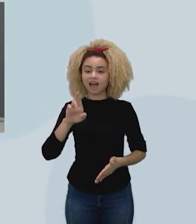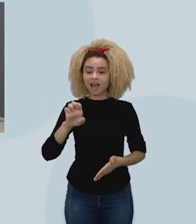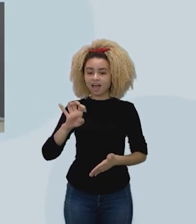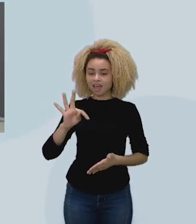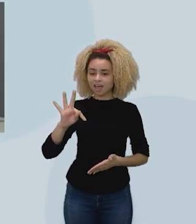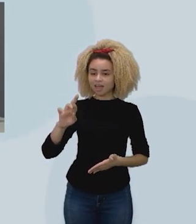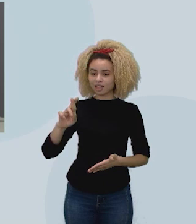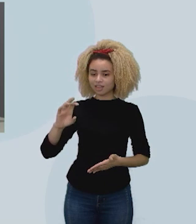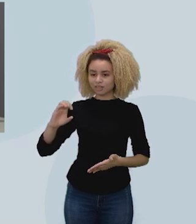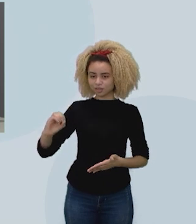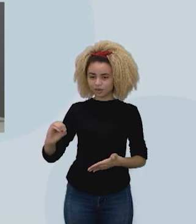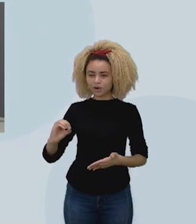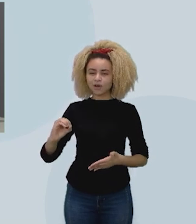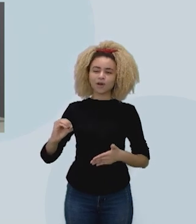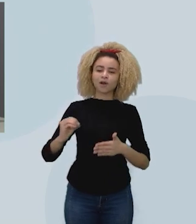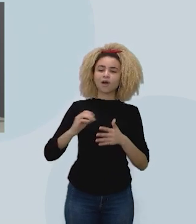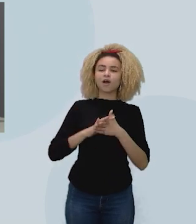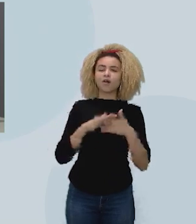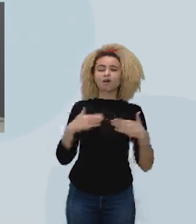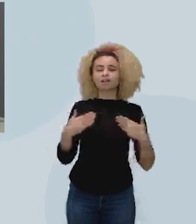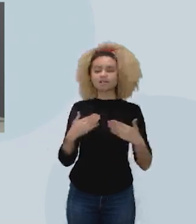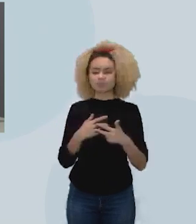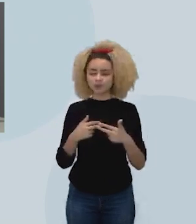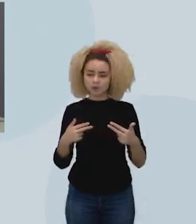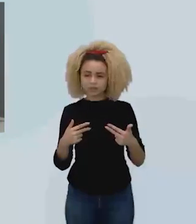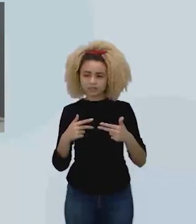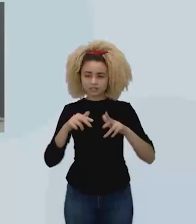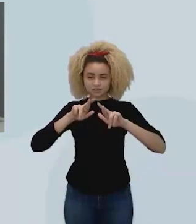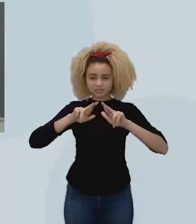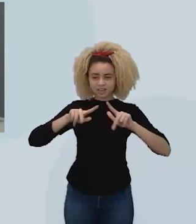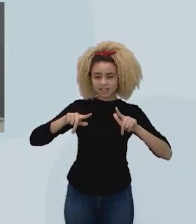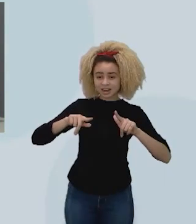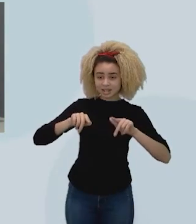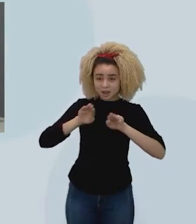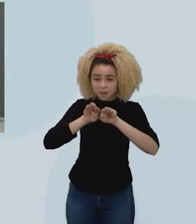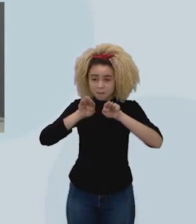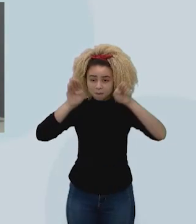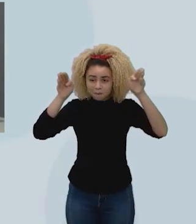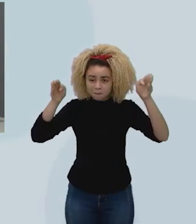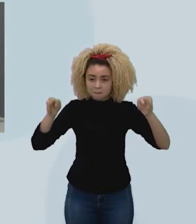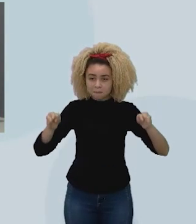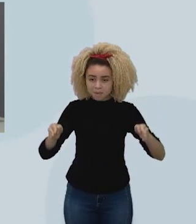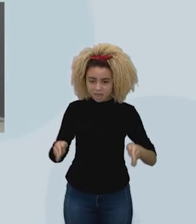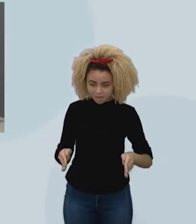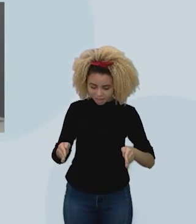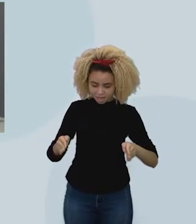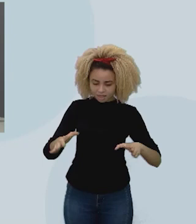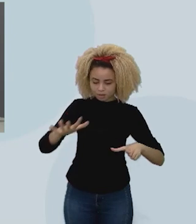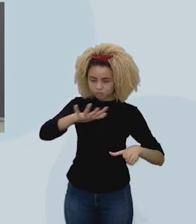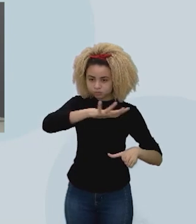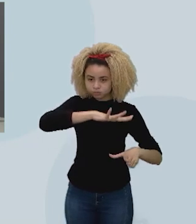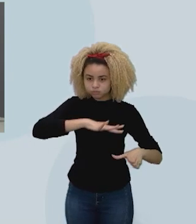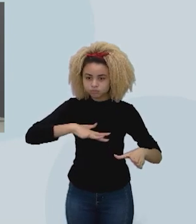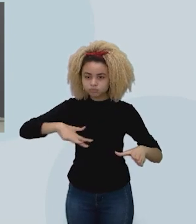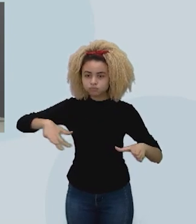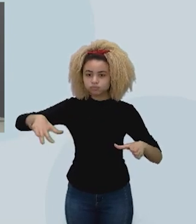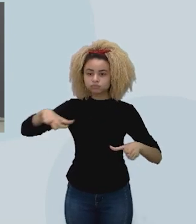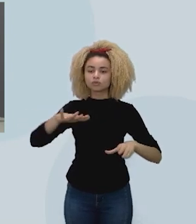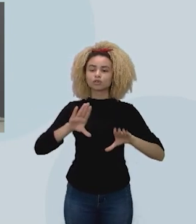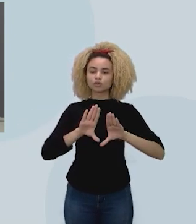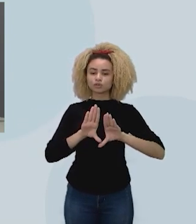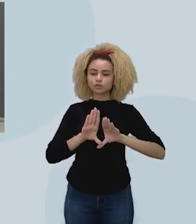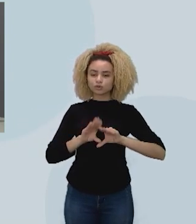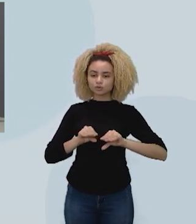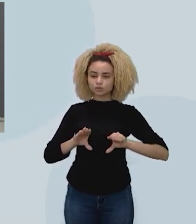com as pernas palito, né? Essa geometrização das formas, essas mesas, né, com aquele tampo mais oval, né? O sofá com a